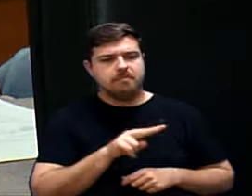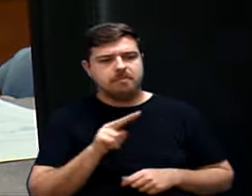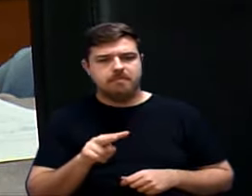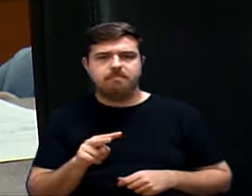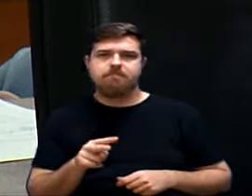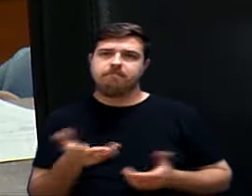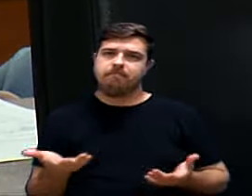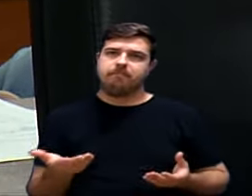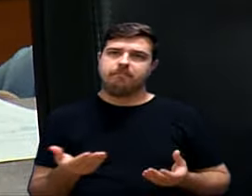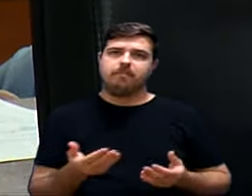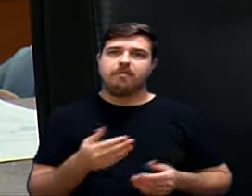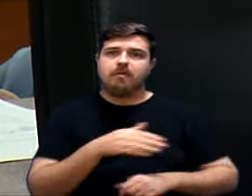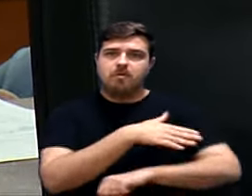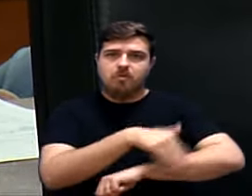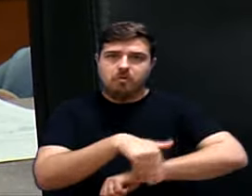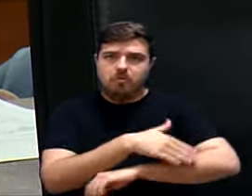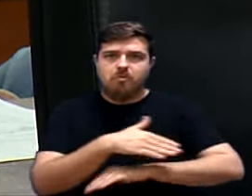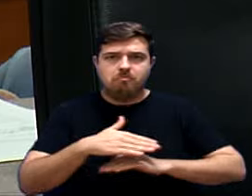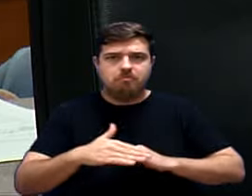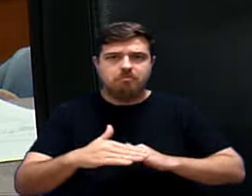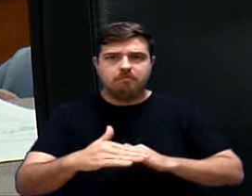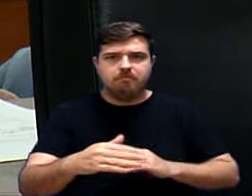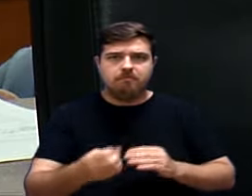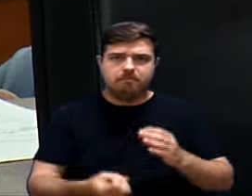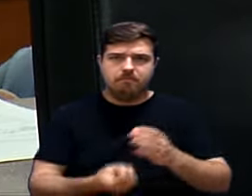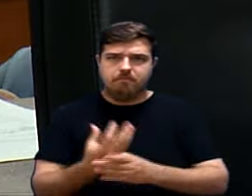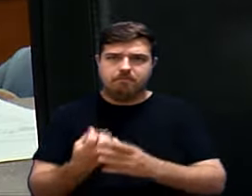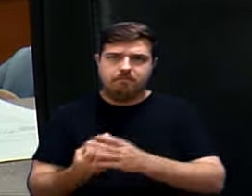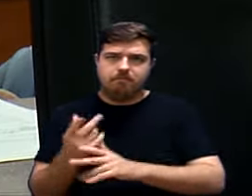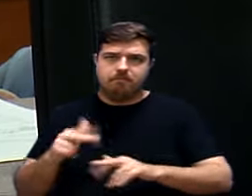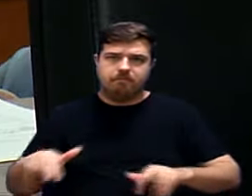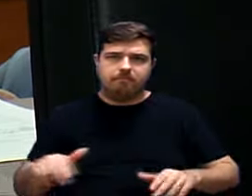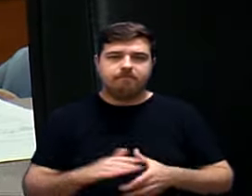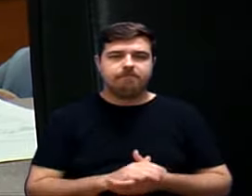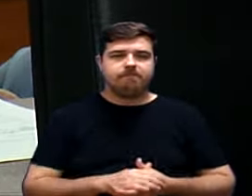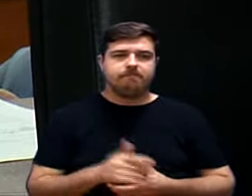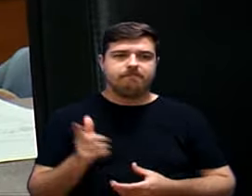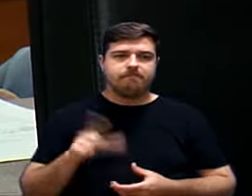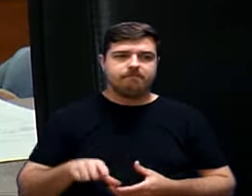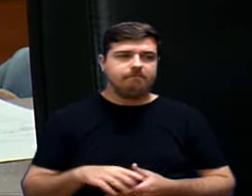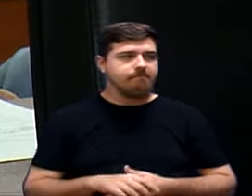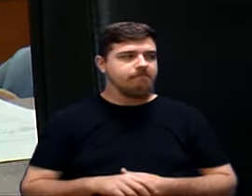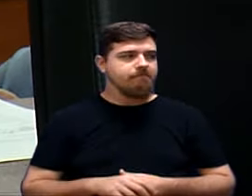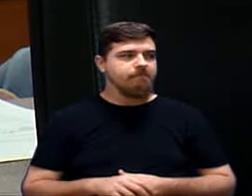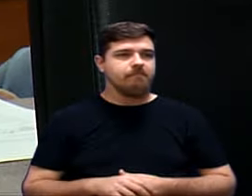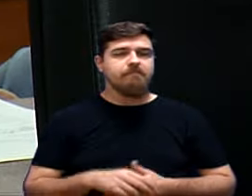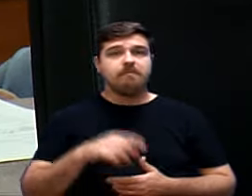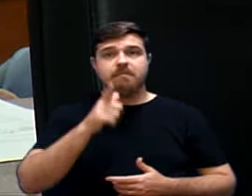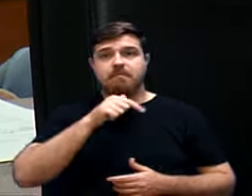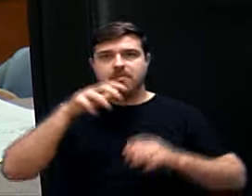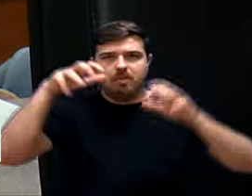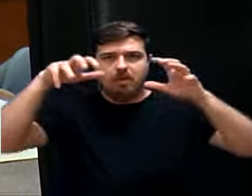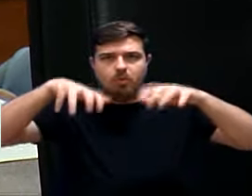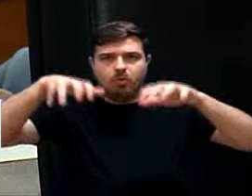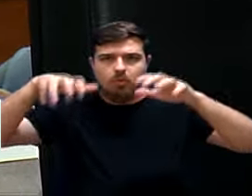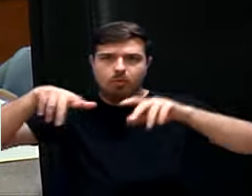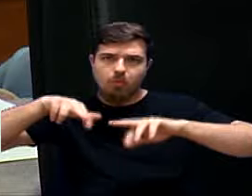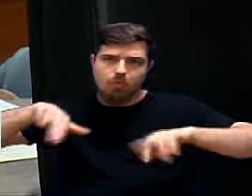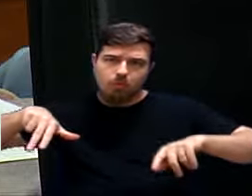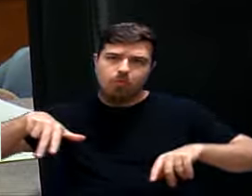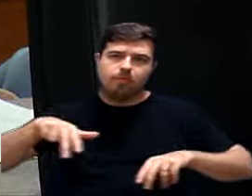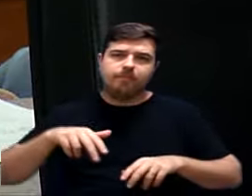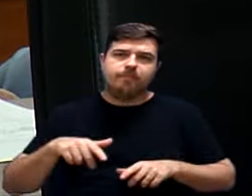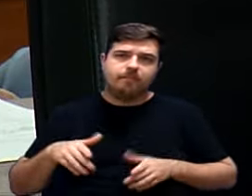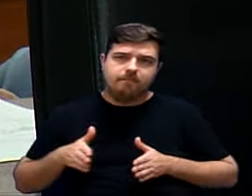vias Jardim Sandra Vila Sis Pinheiros inundações as marginais com a Marginal Direita ao